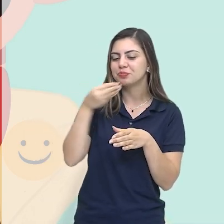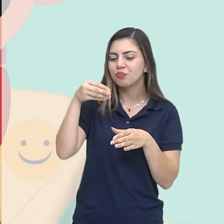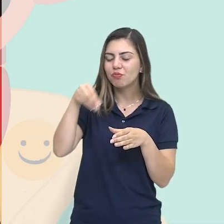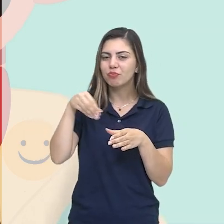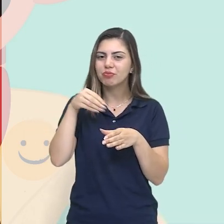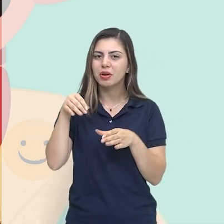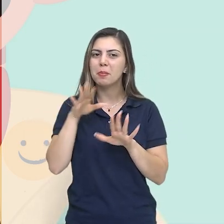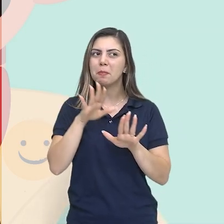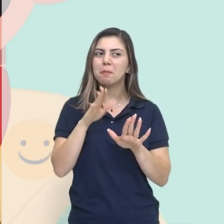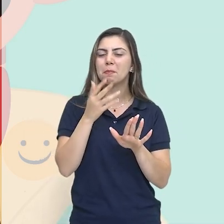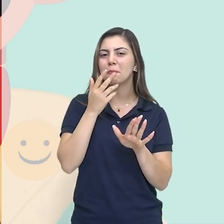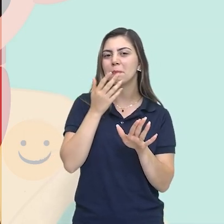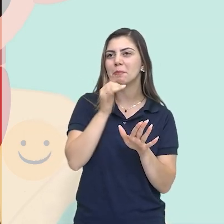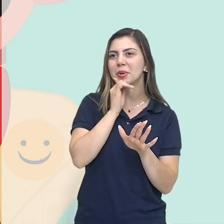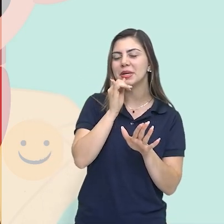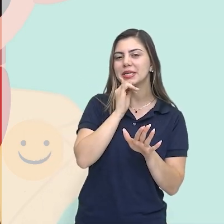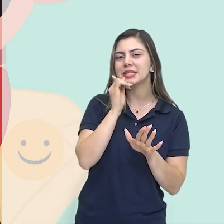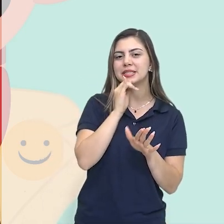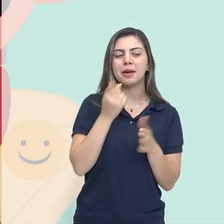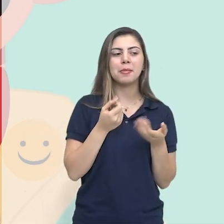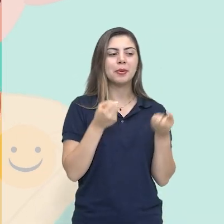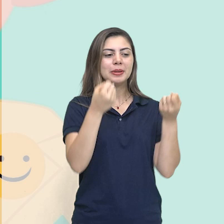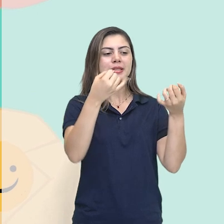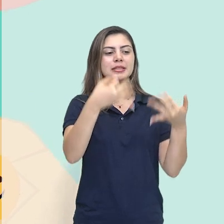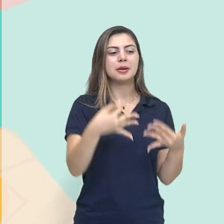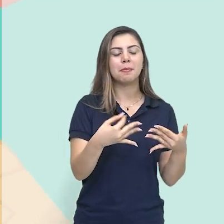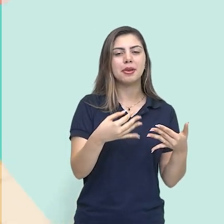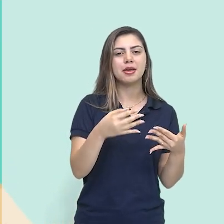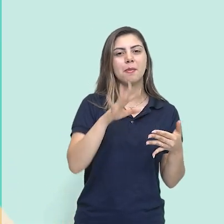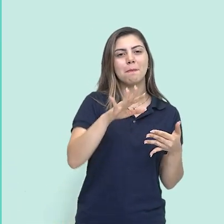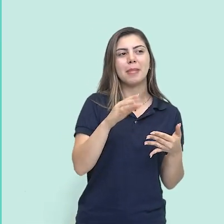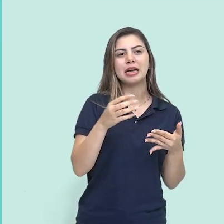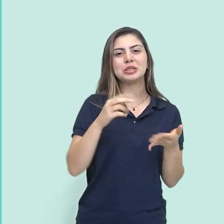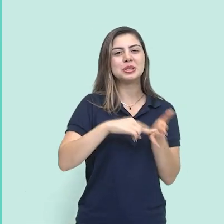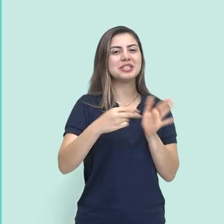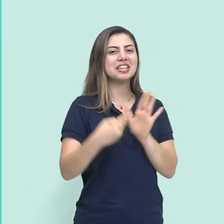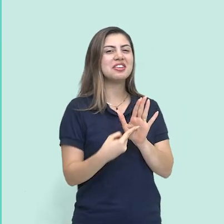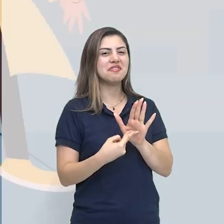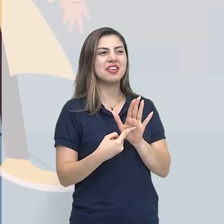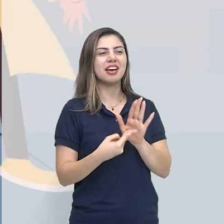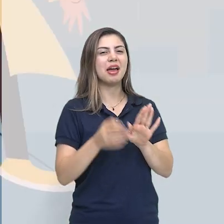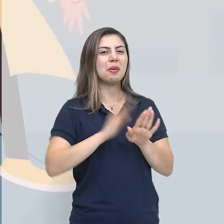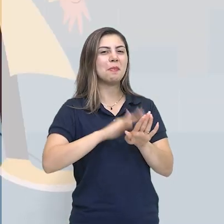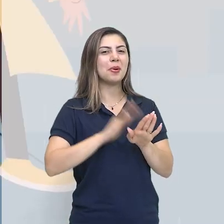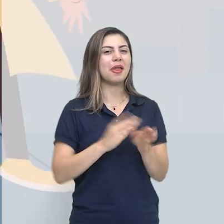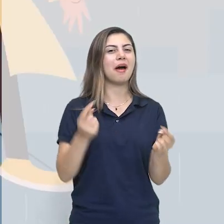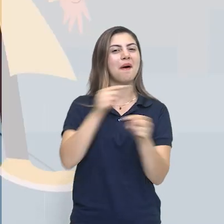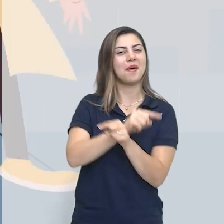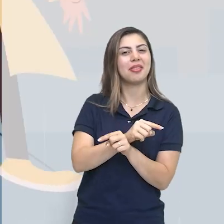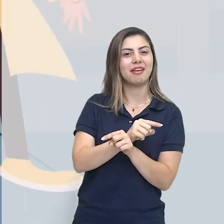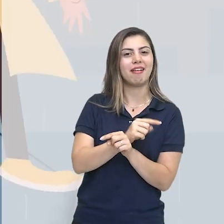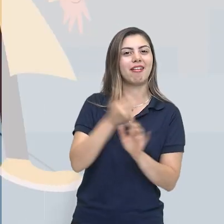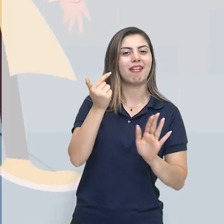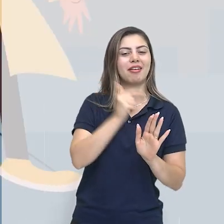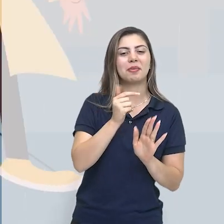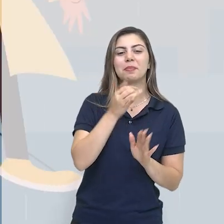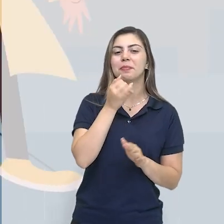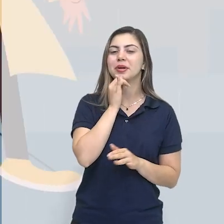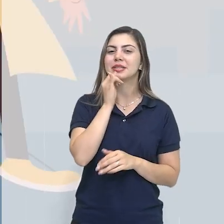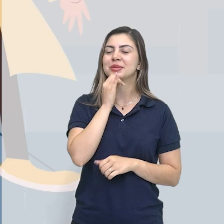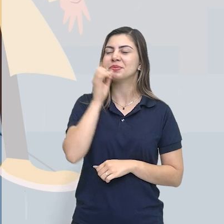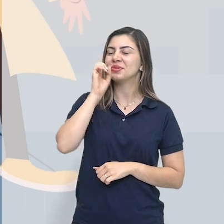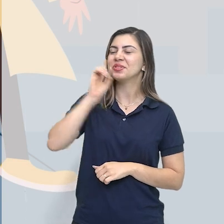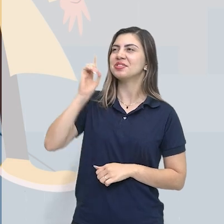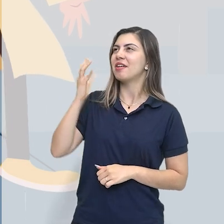algo, mas queremos dizer o oposto, de forma sarcástica. Que dia